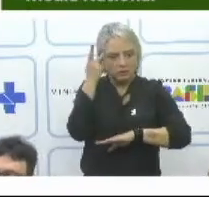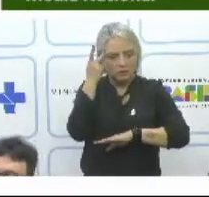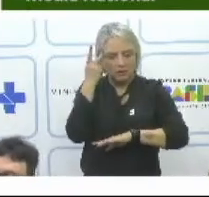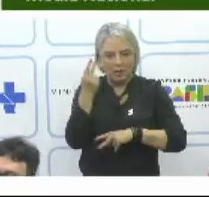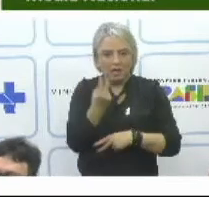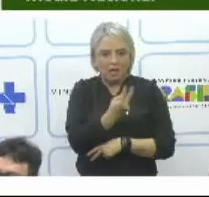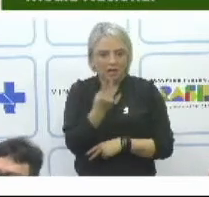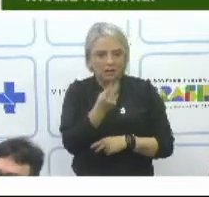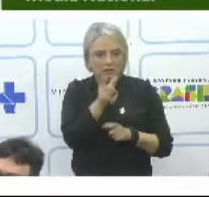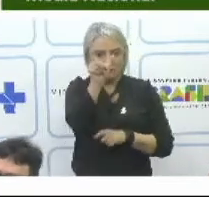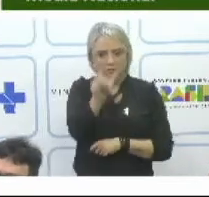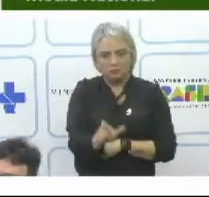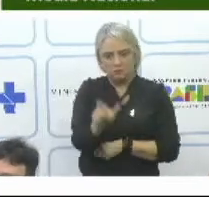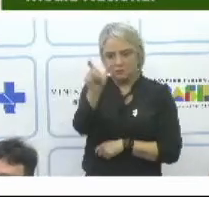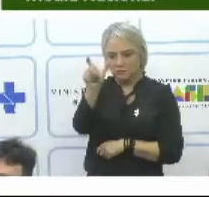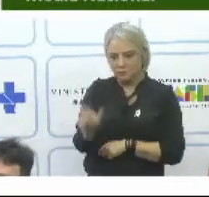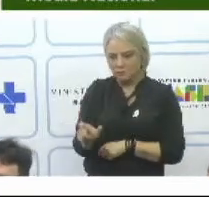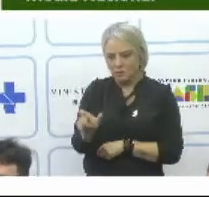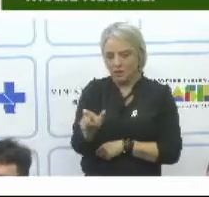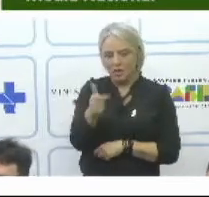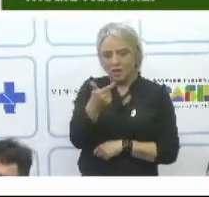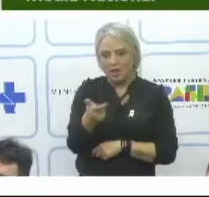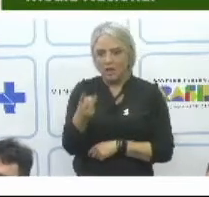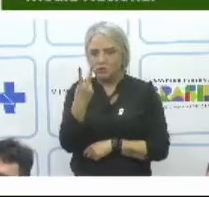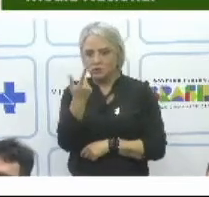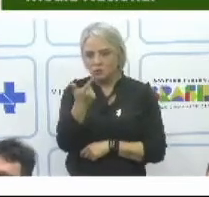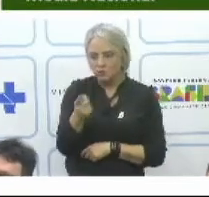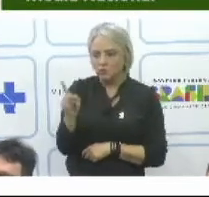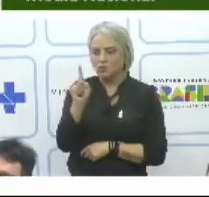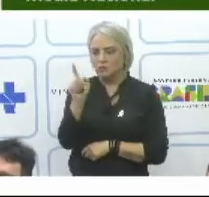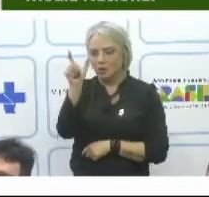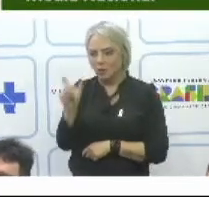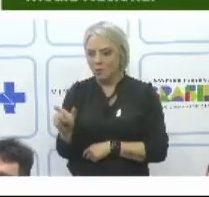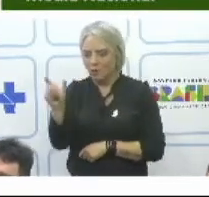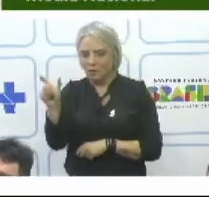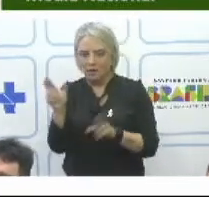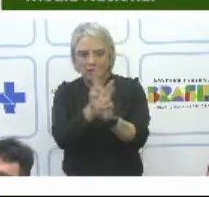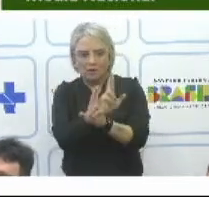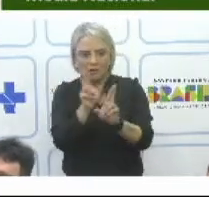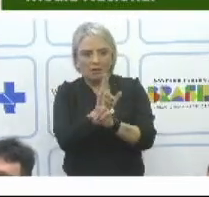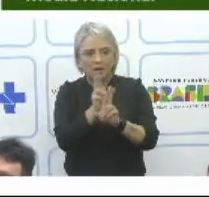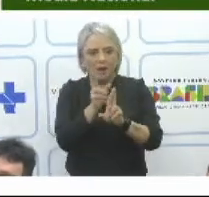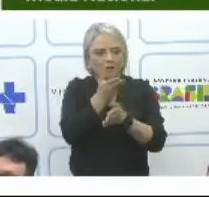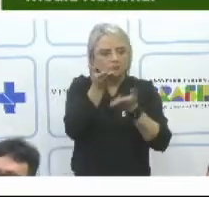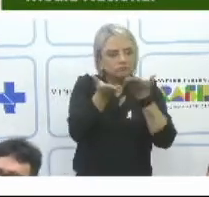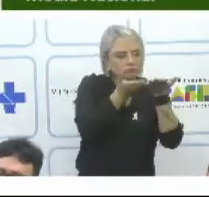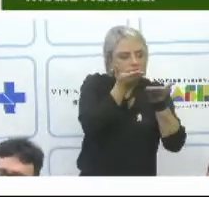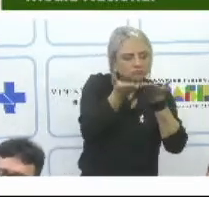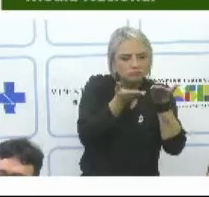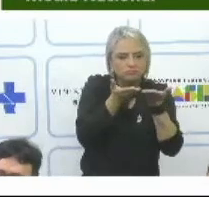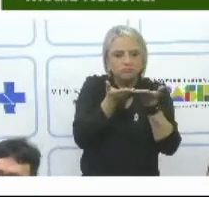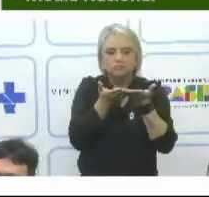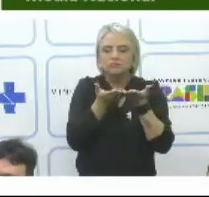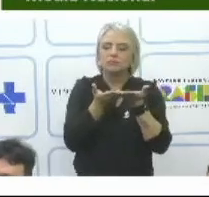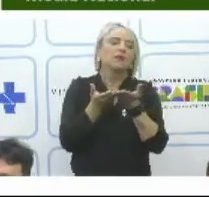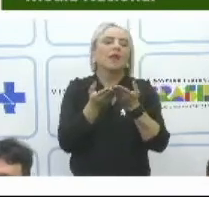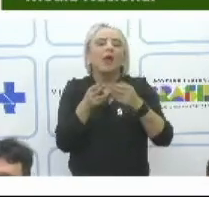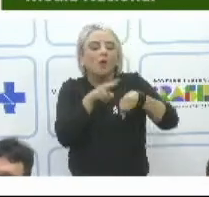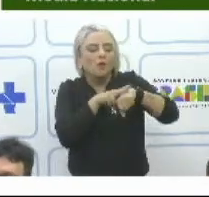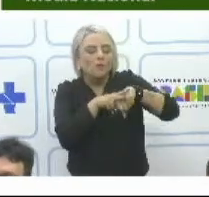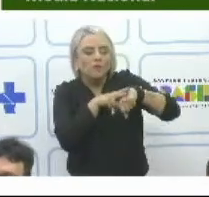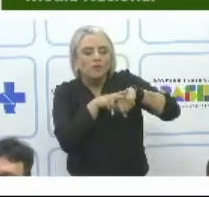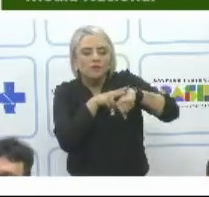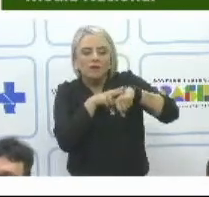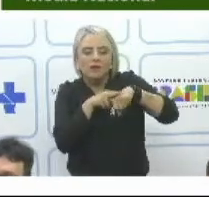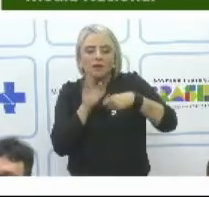duas primeiras colunas, as duas últimas colunas, né, em relação aos procedimentos, e na coluna verde é quando a